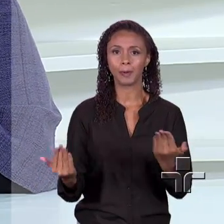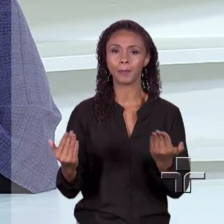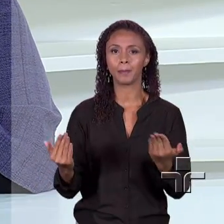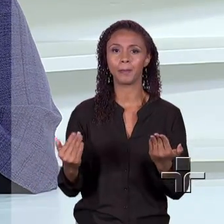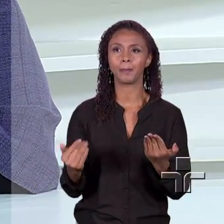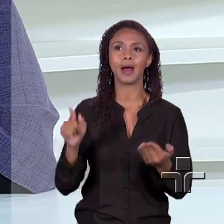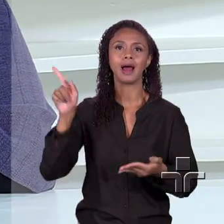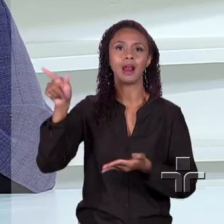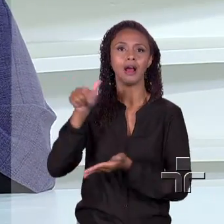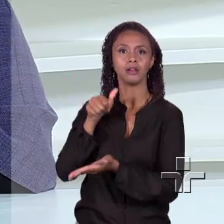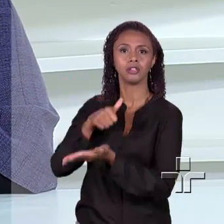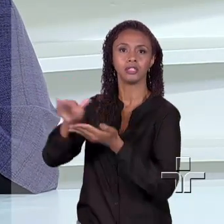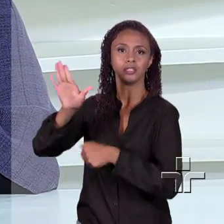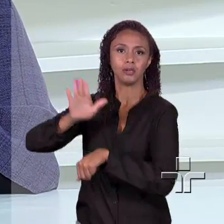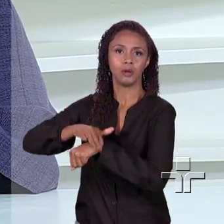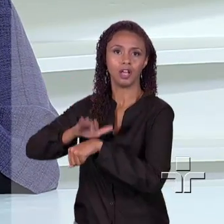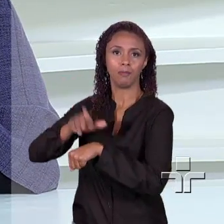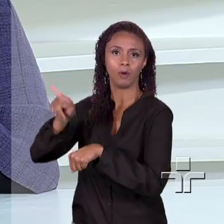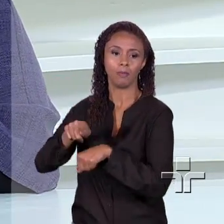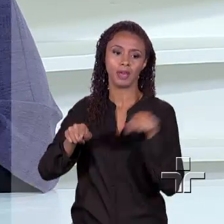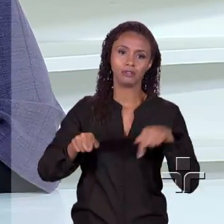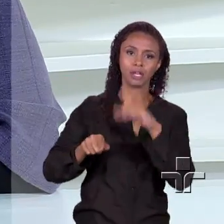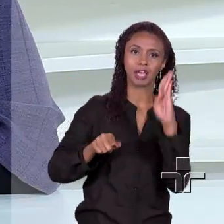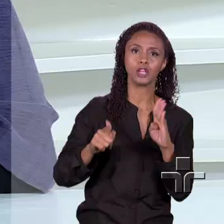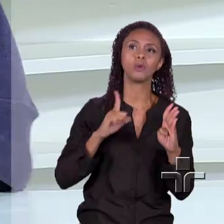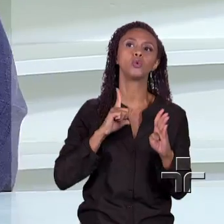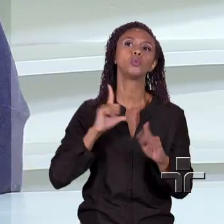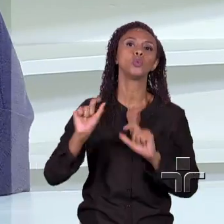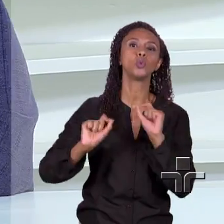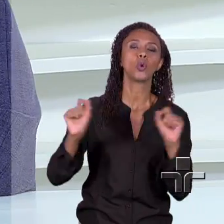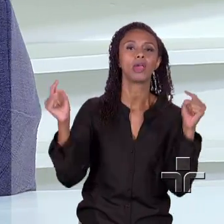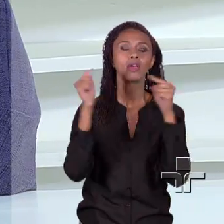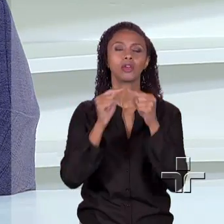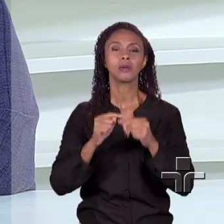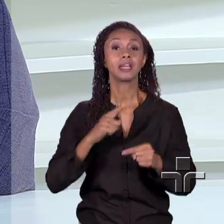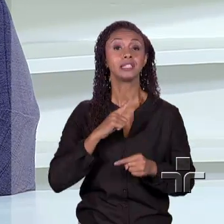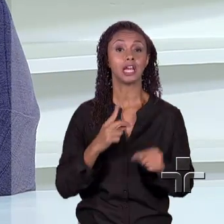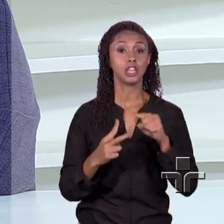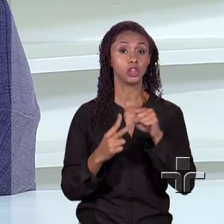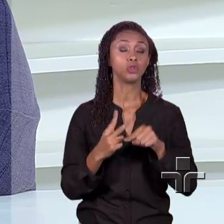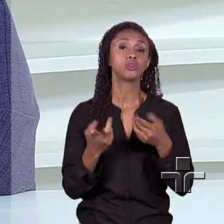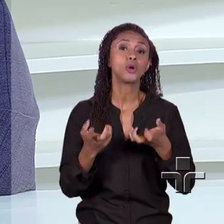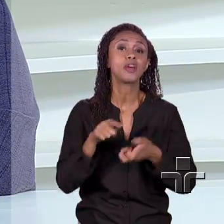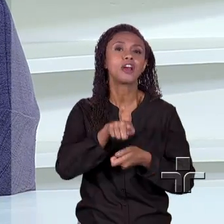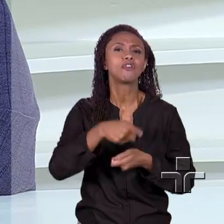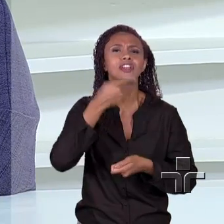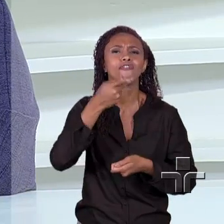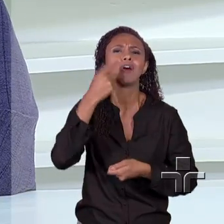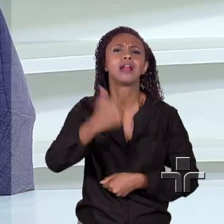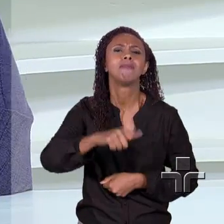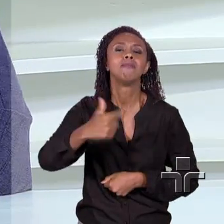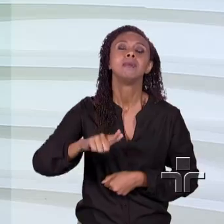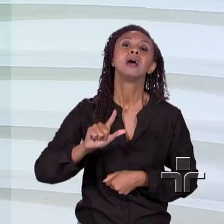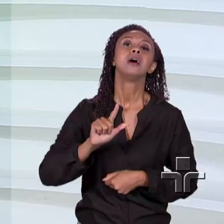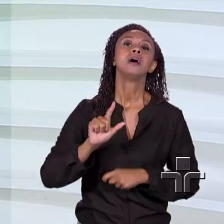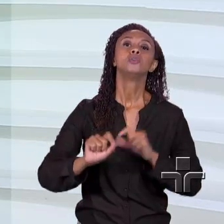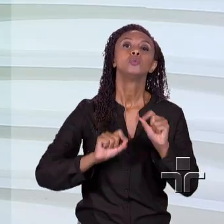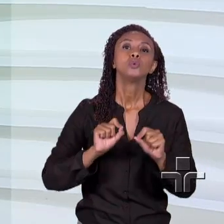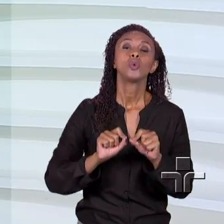no exílio e o que acontecia no Brasil. Tem 2 questões que eu gostaria de te ouvir mais e ver como é que